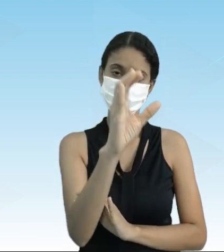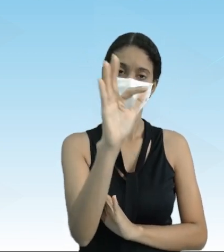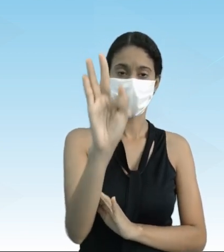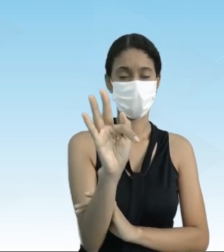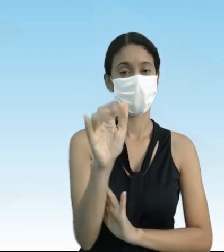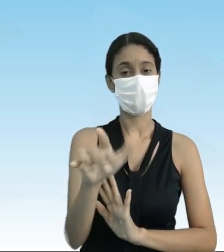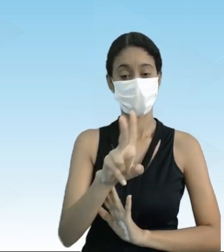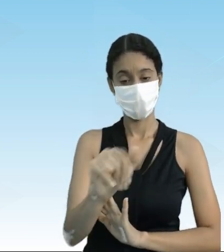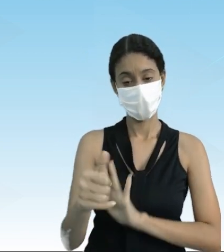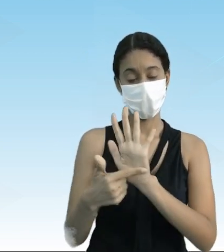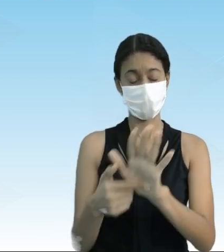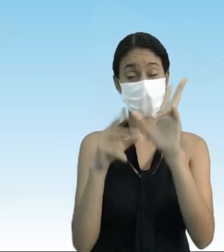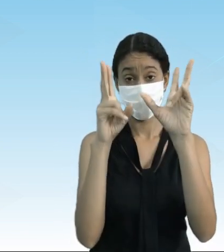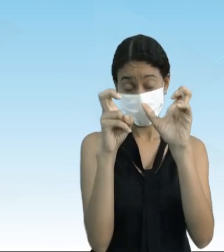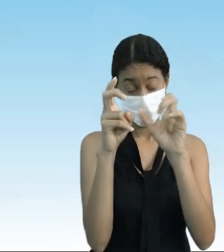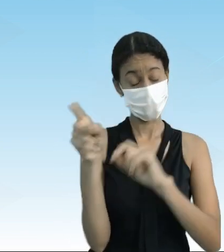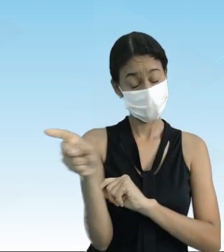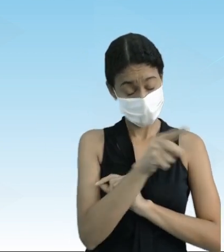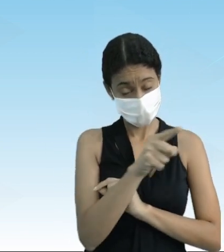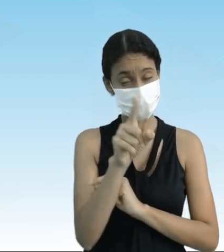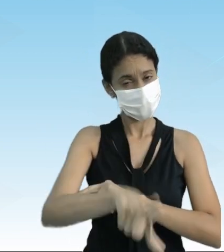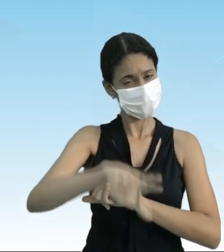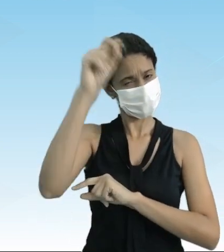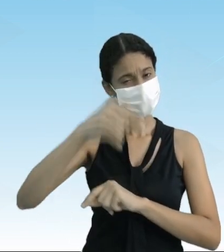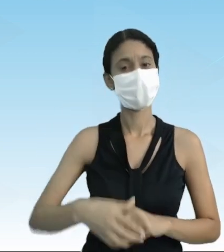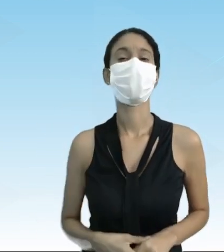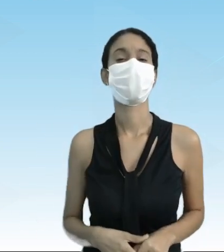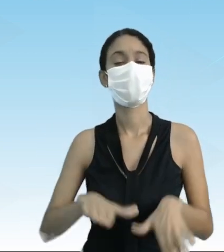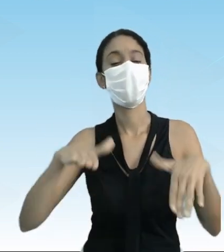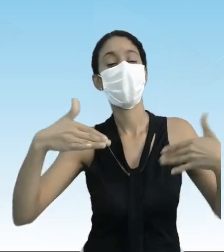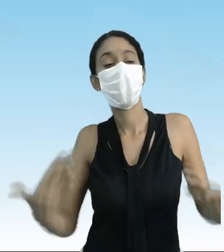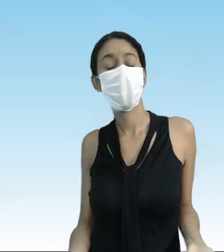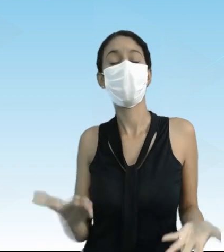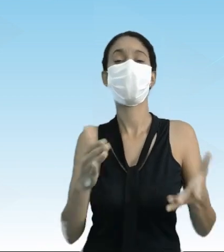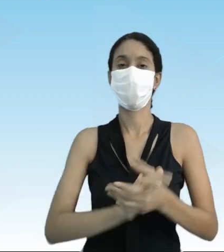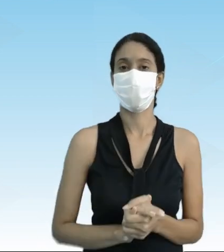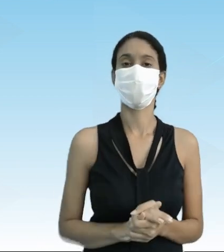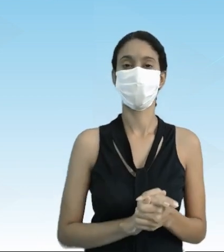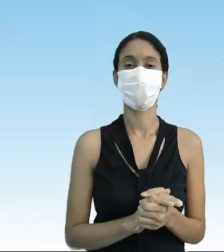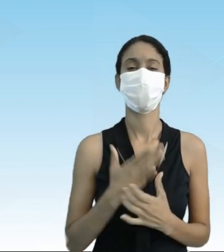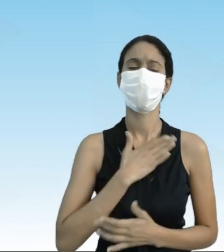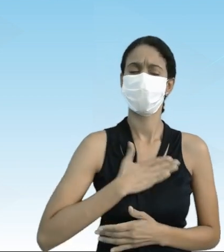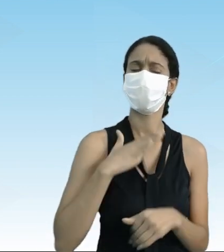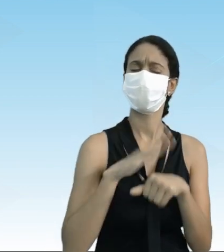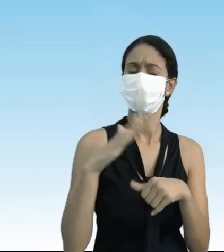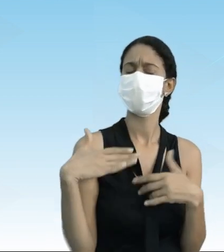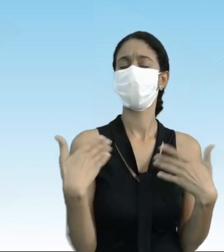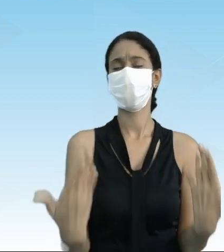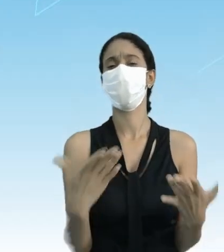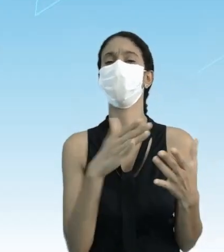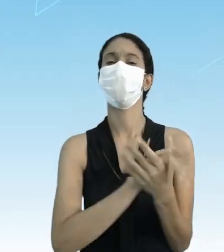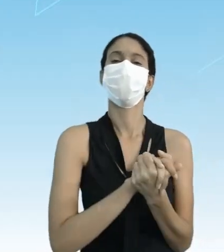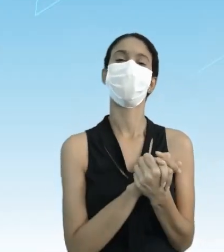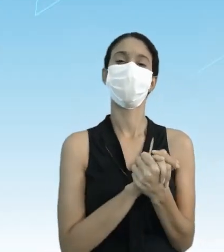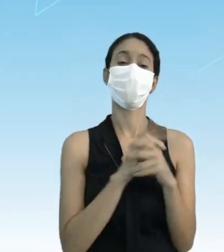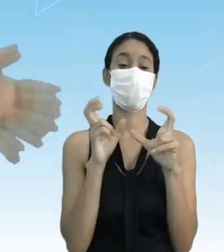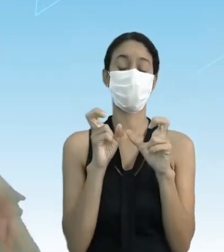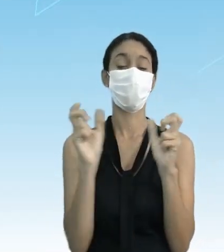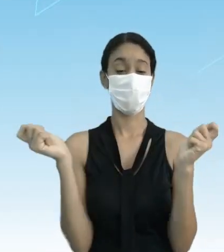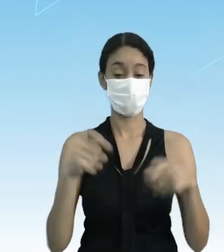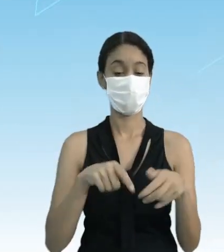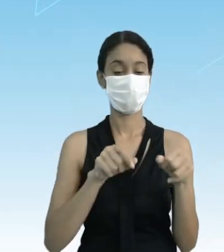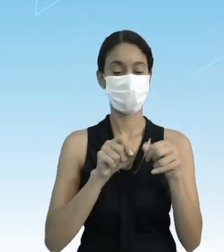apresentar temas para vocês escolherem o qual que você é mais agradável, qual aquele assunto que eu